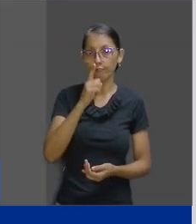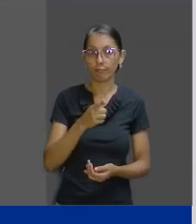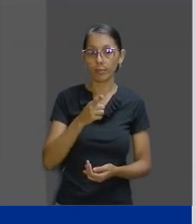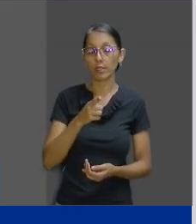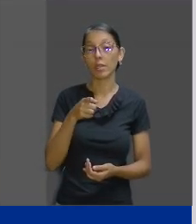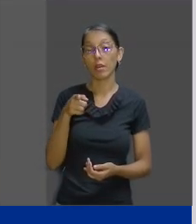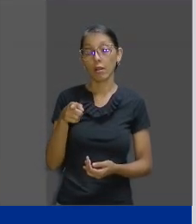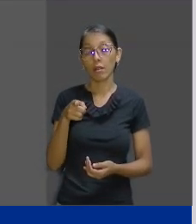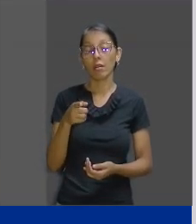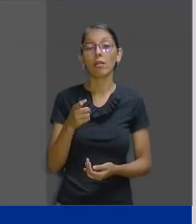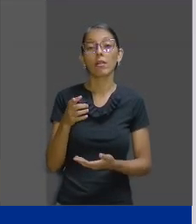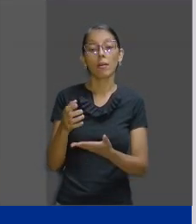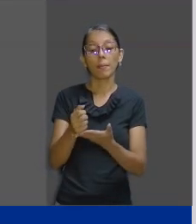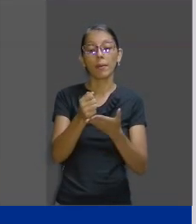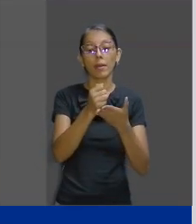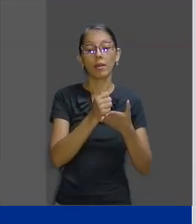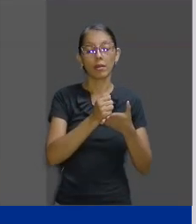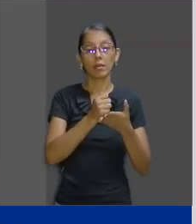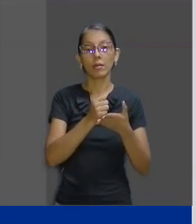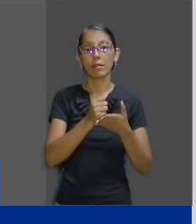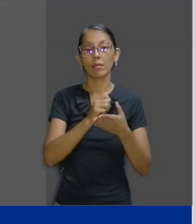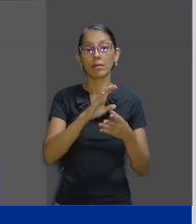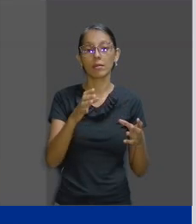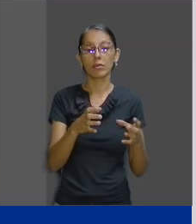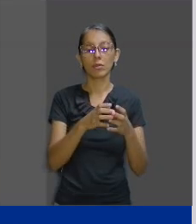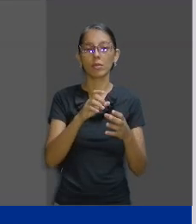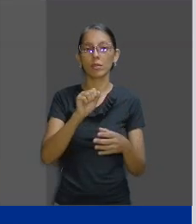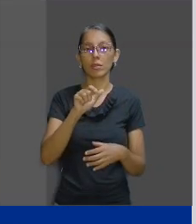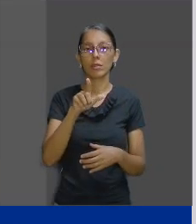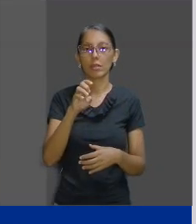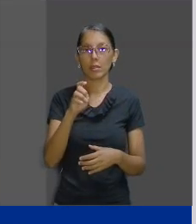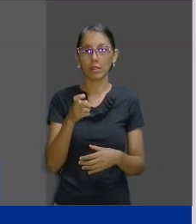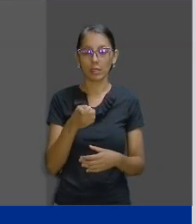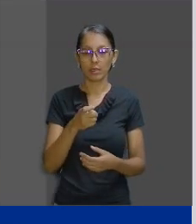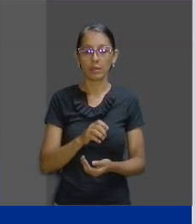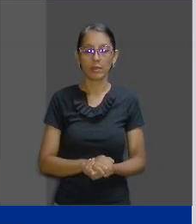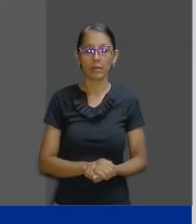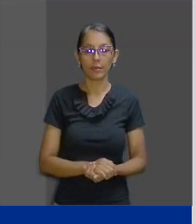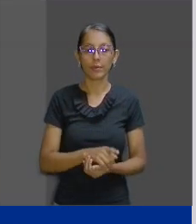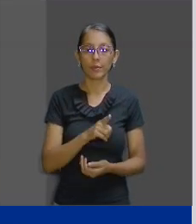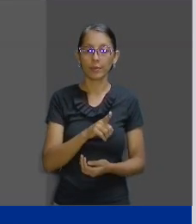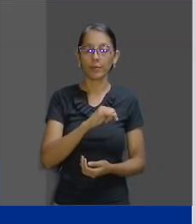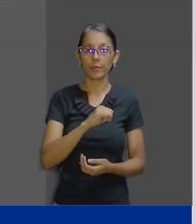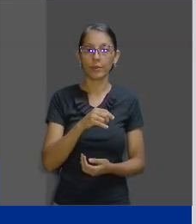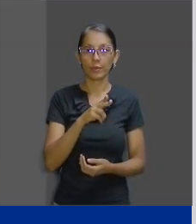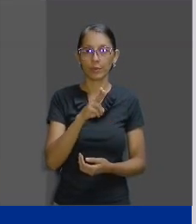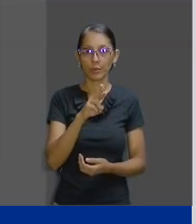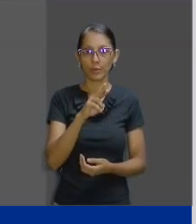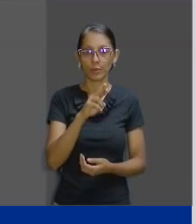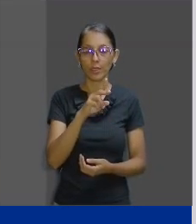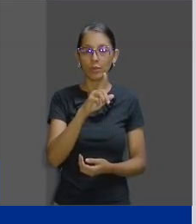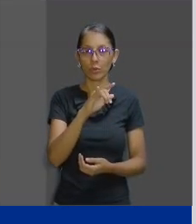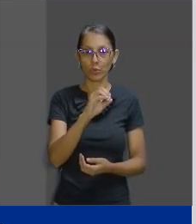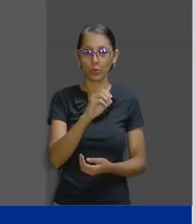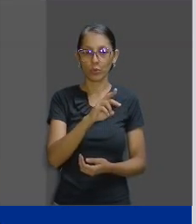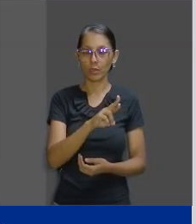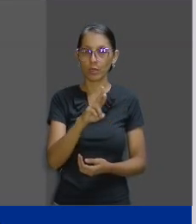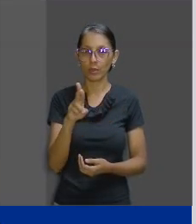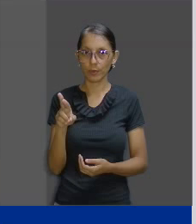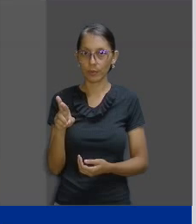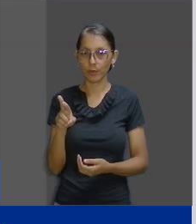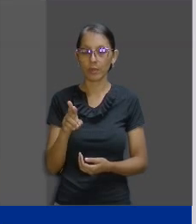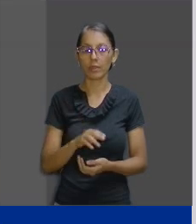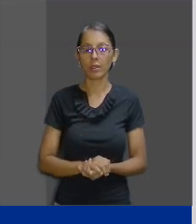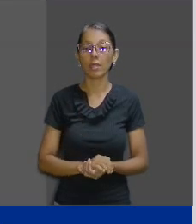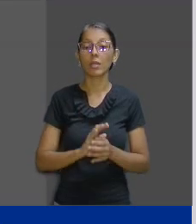resposta. Resposta de Júlio. Chegando aqui no Ruth Bezerra, depois eu volto para o desafio. Vamos